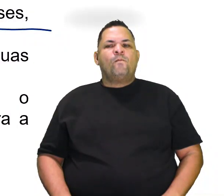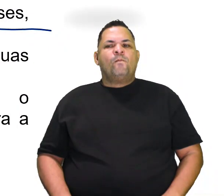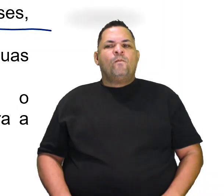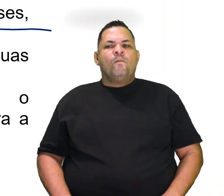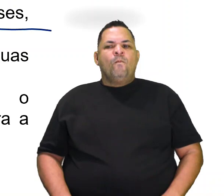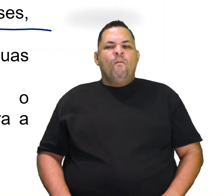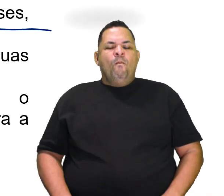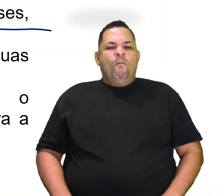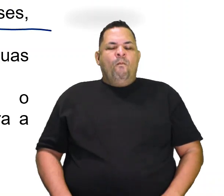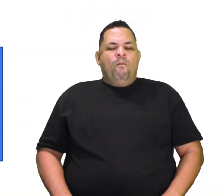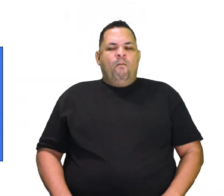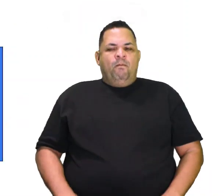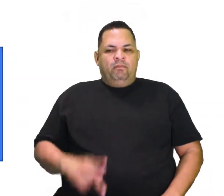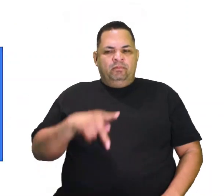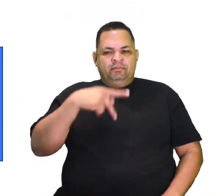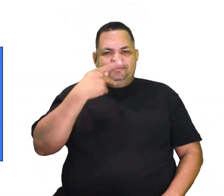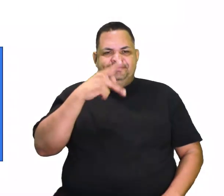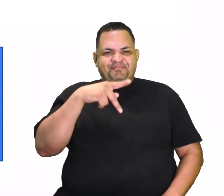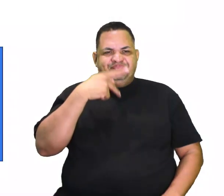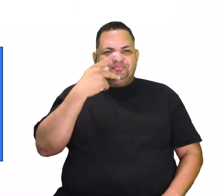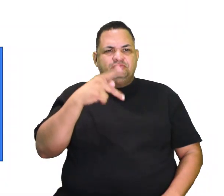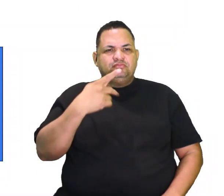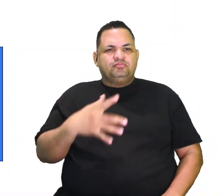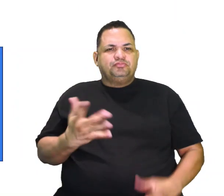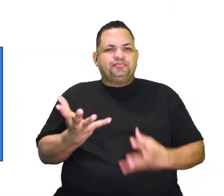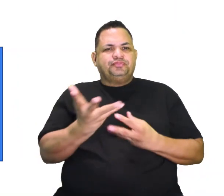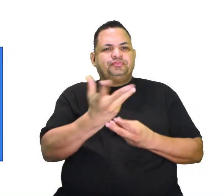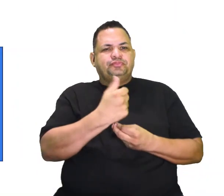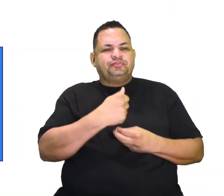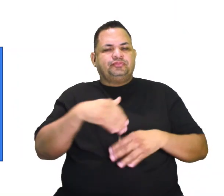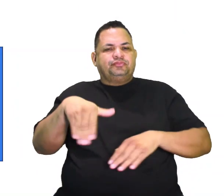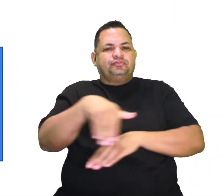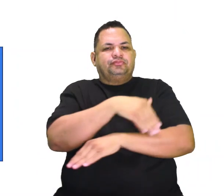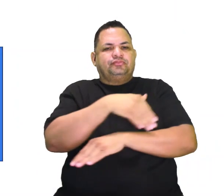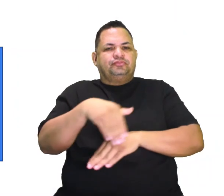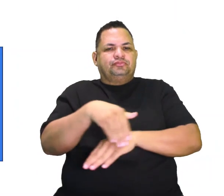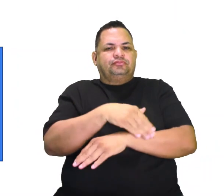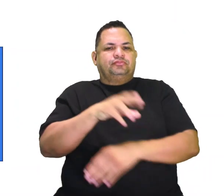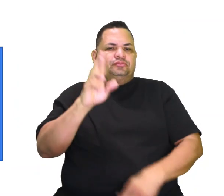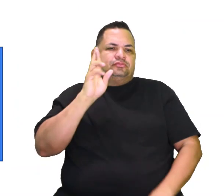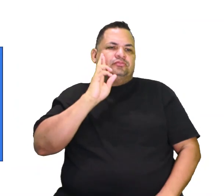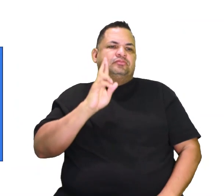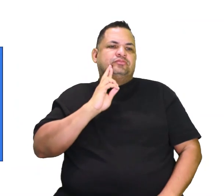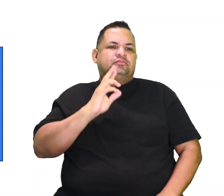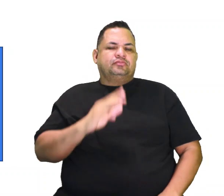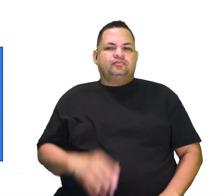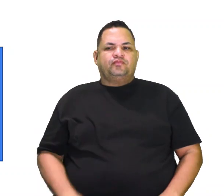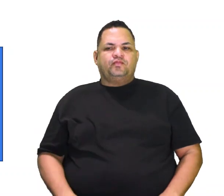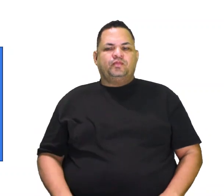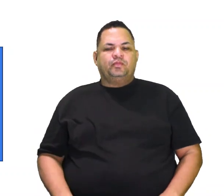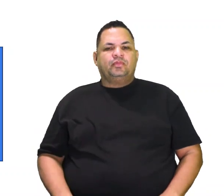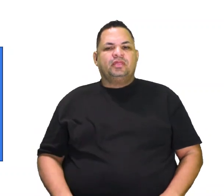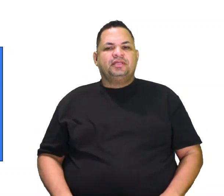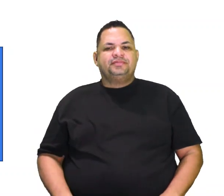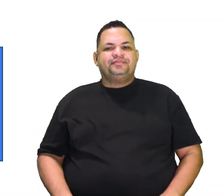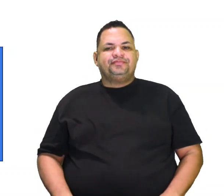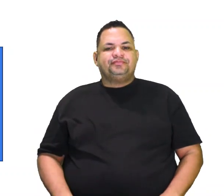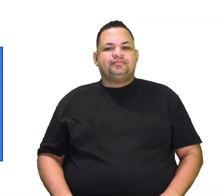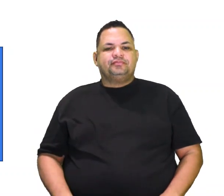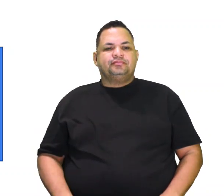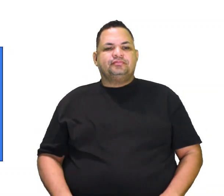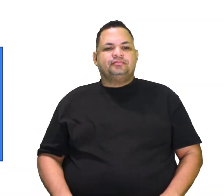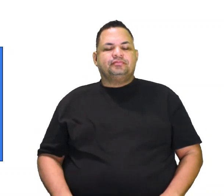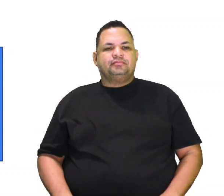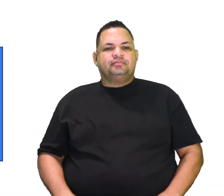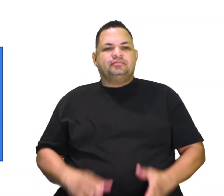vamos falar um pouco agora sobre arte de rua em Rondônia. Então, falamos um pouco do teatro, né,